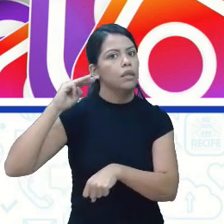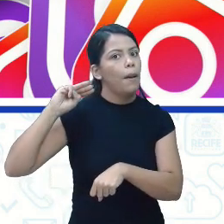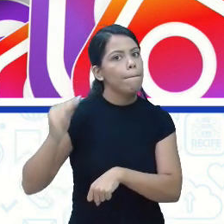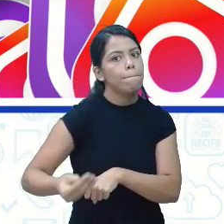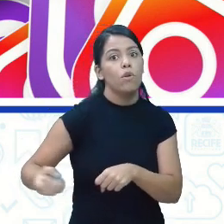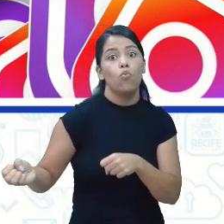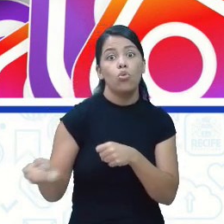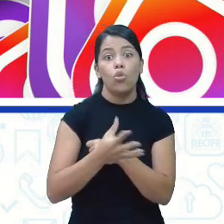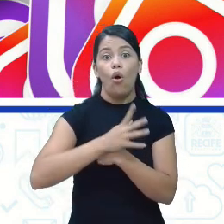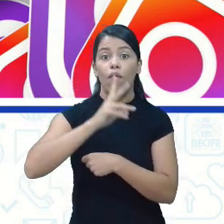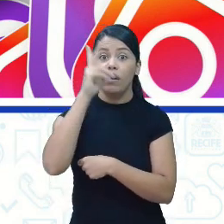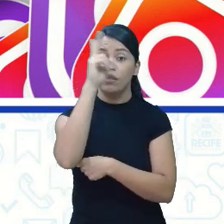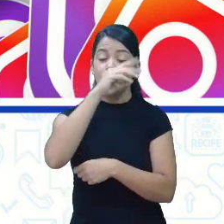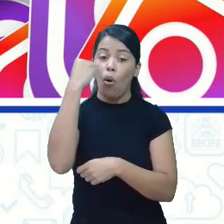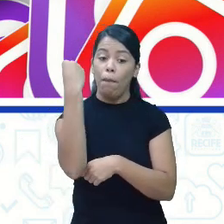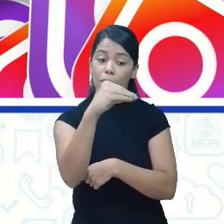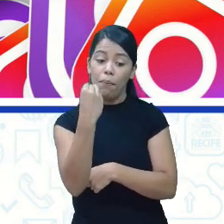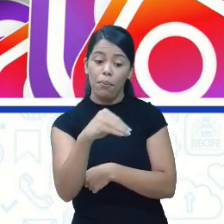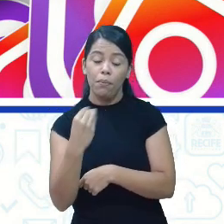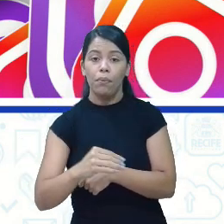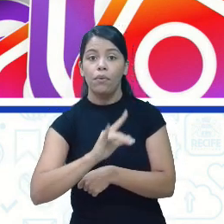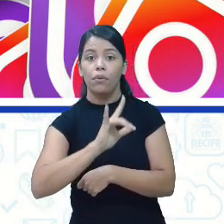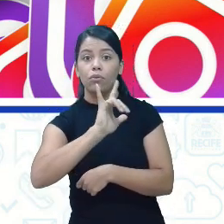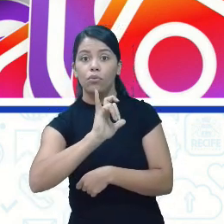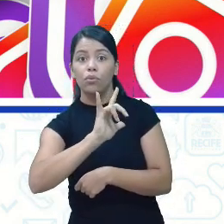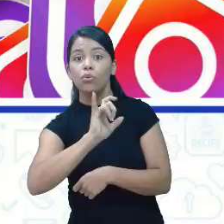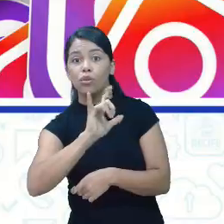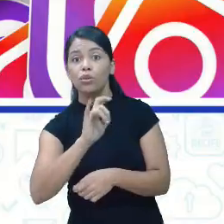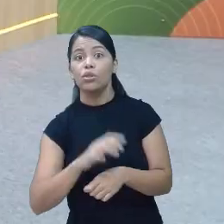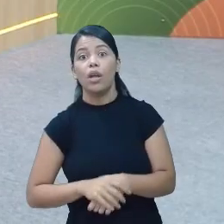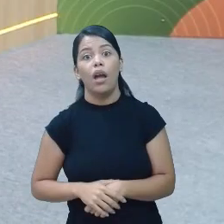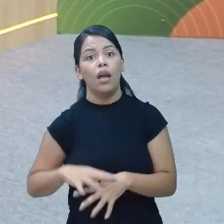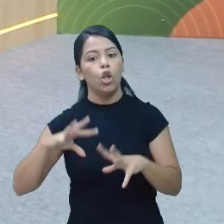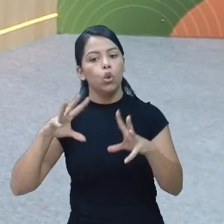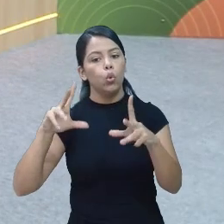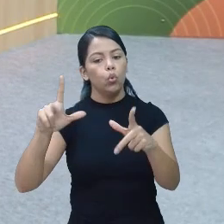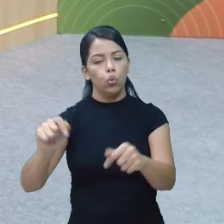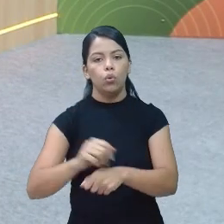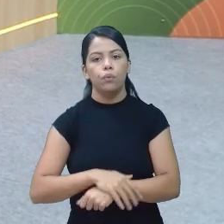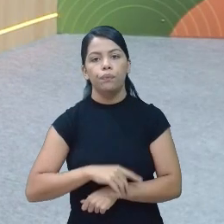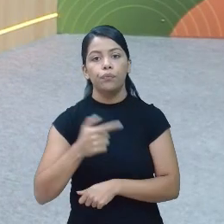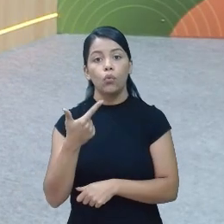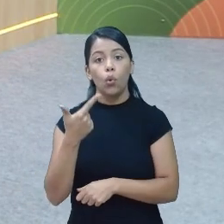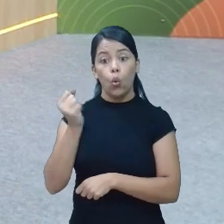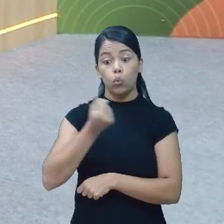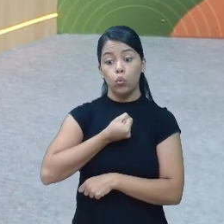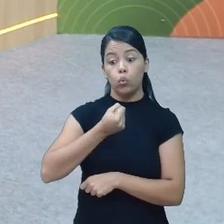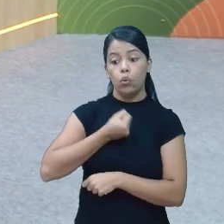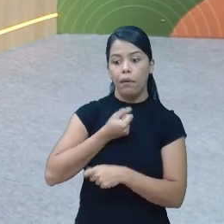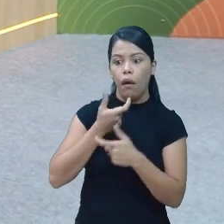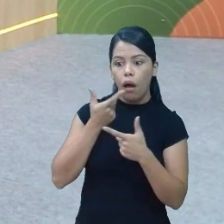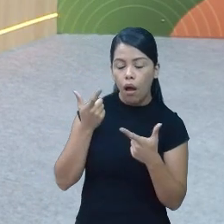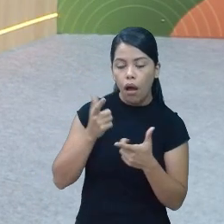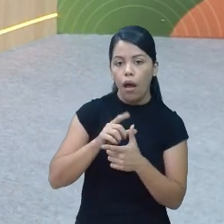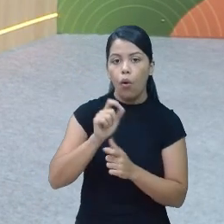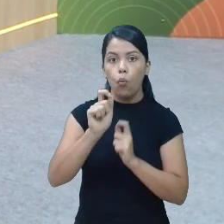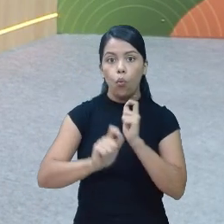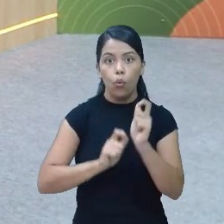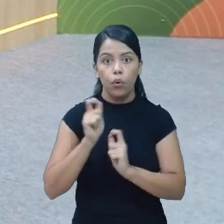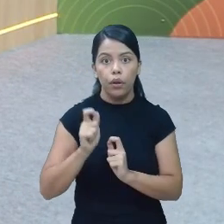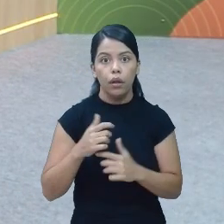stories postados no Instagram, né? Isso de maneira geral. Outro número bastante impressionante é que